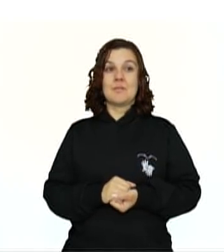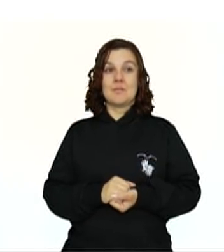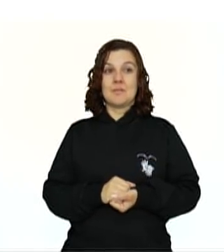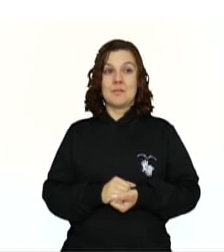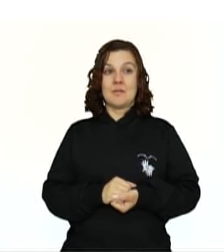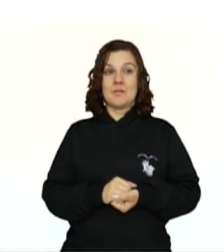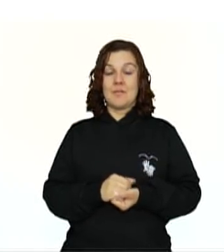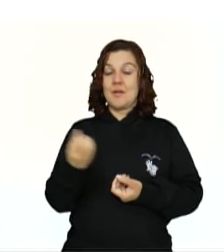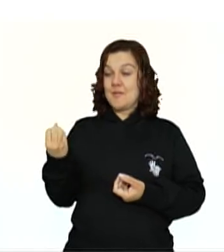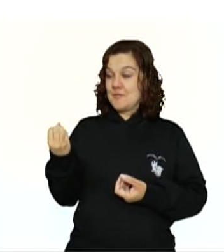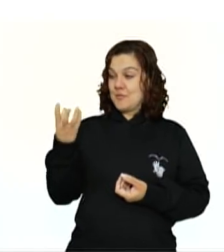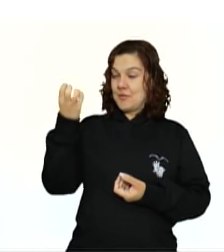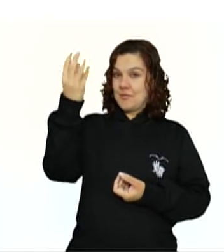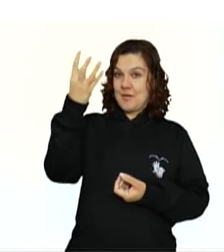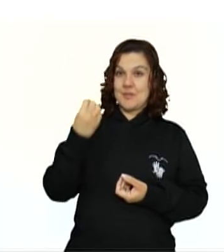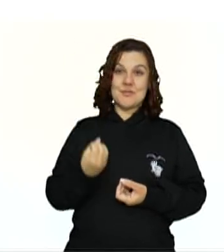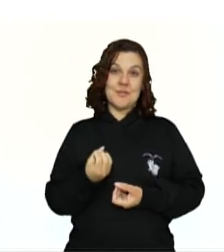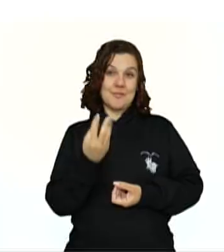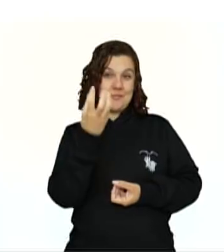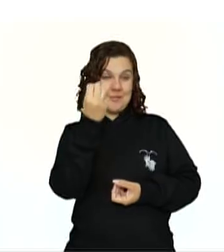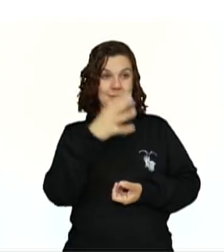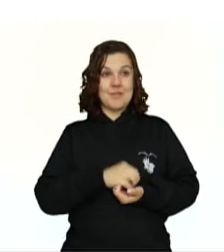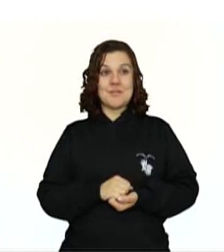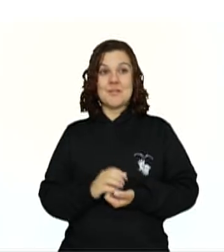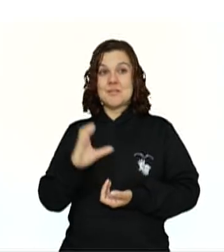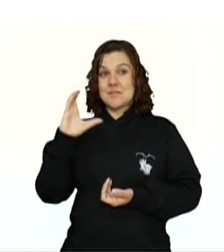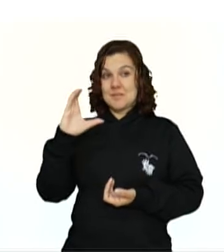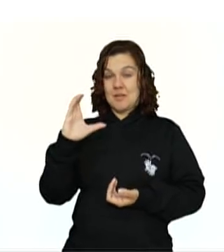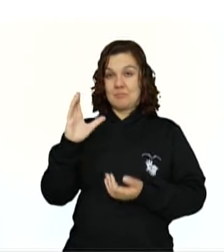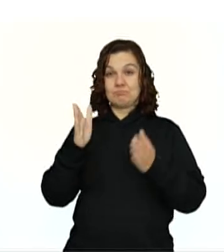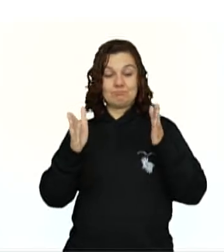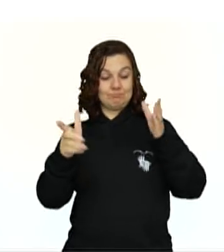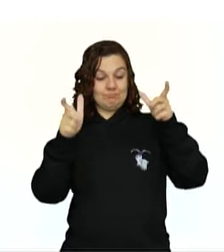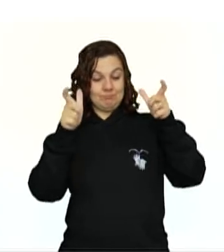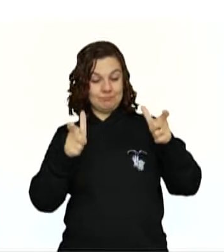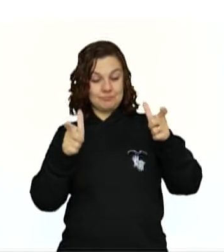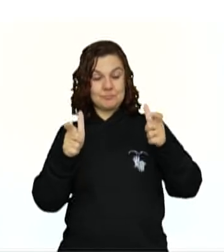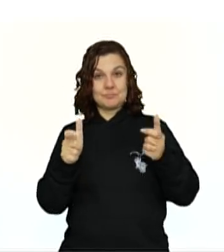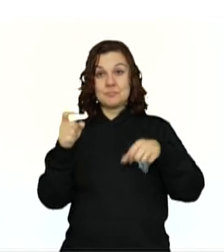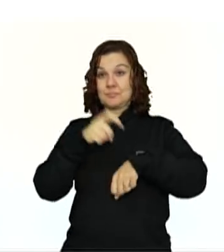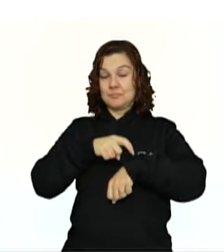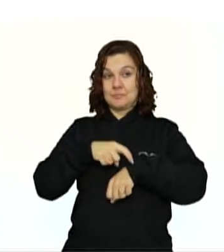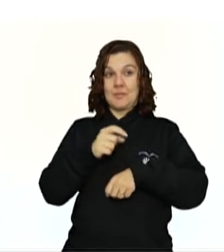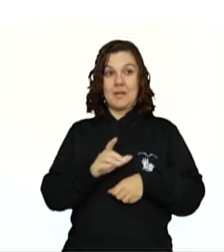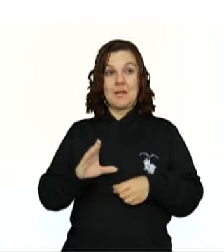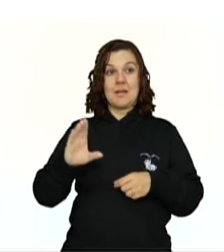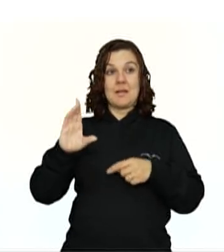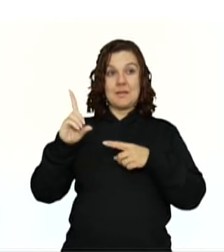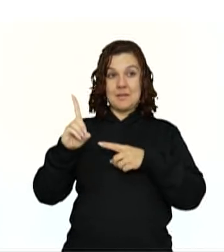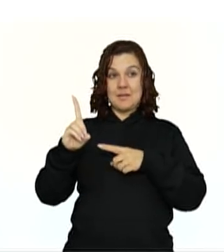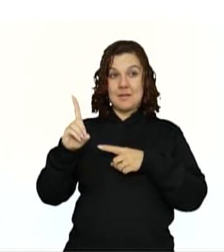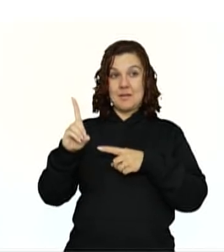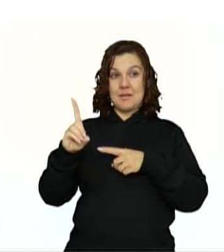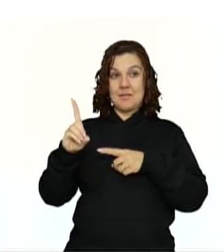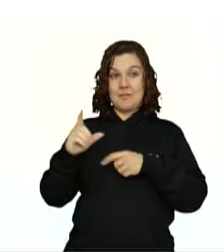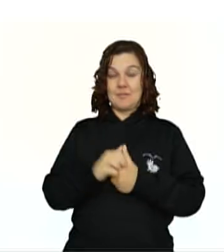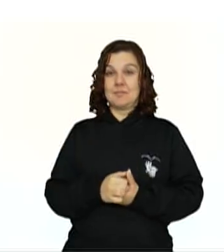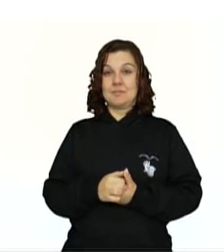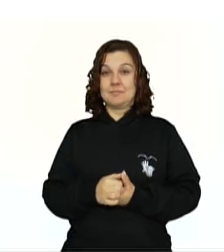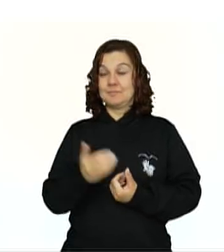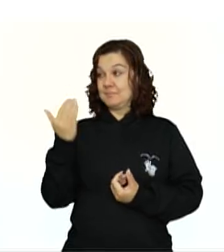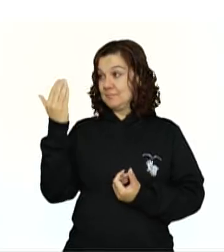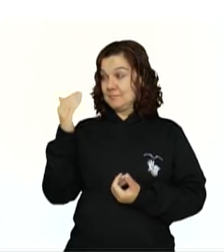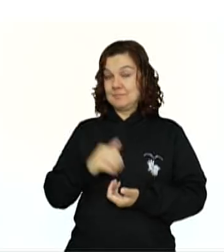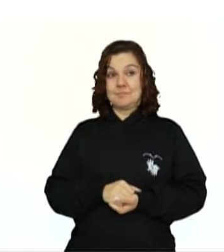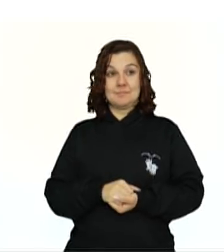contexto. B, viagem, viagem. Letra C, sessão ou sessão. Letra D, fases ou